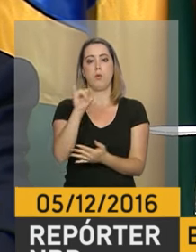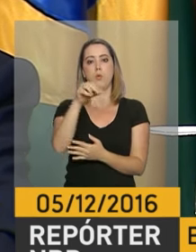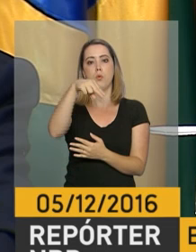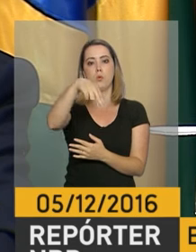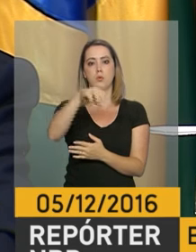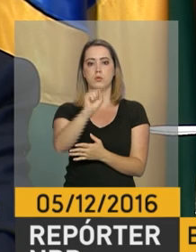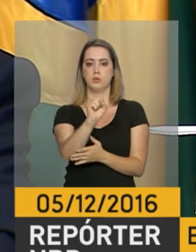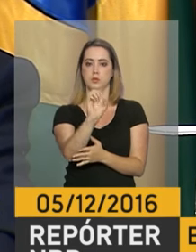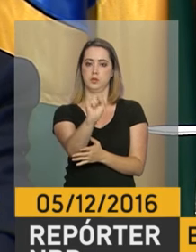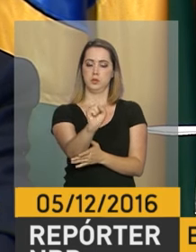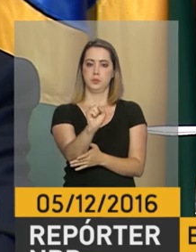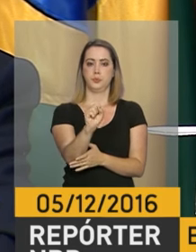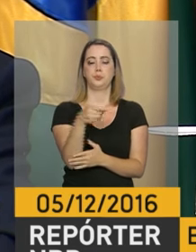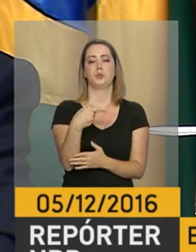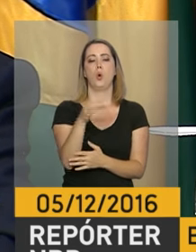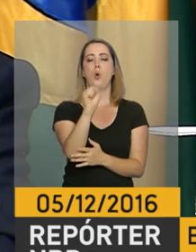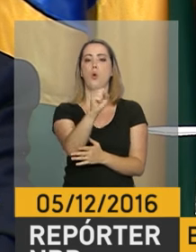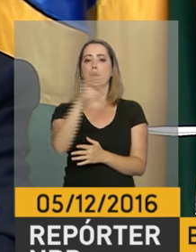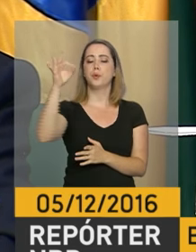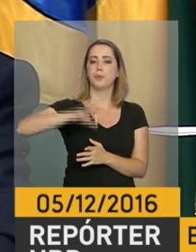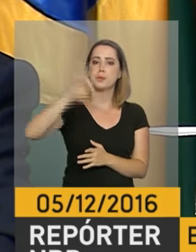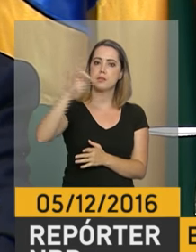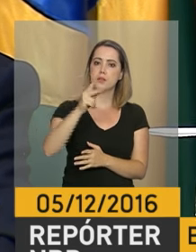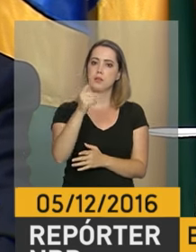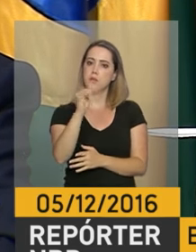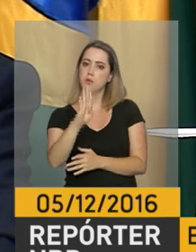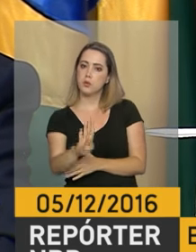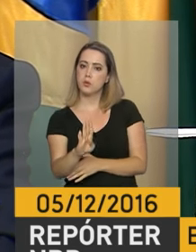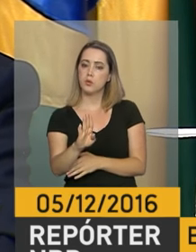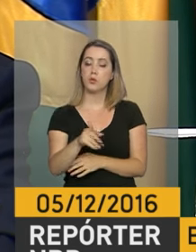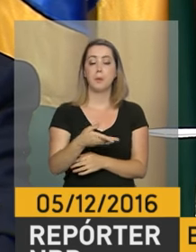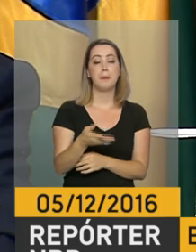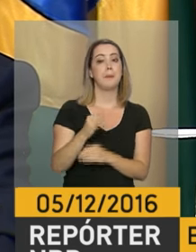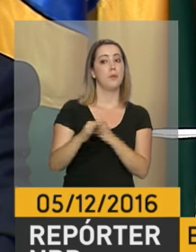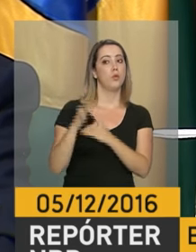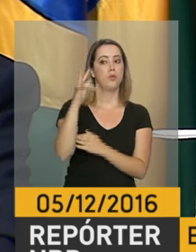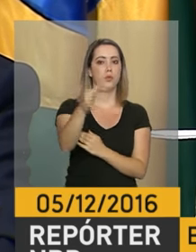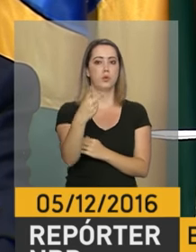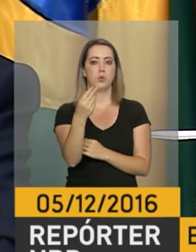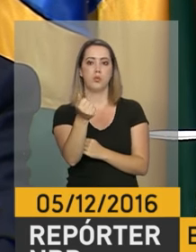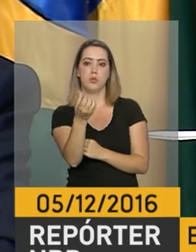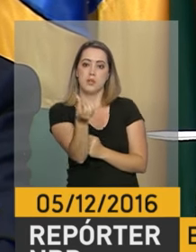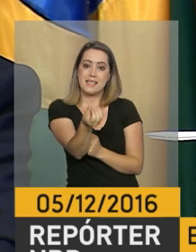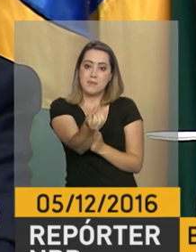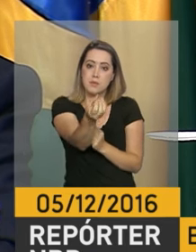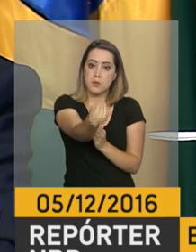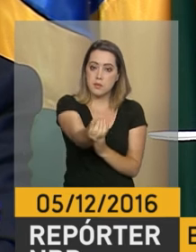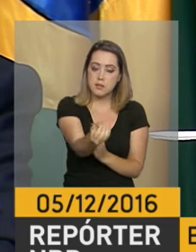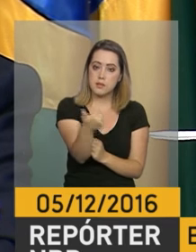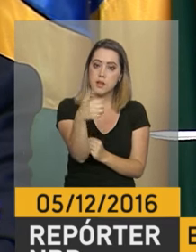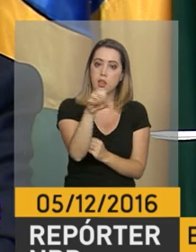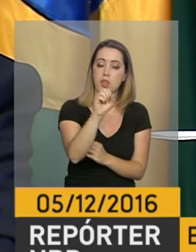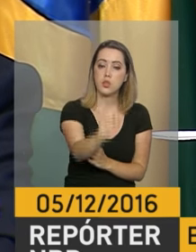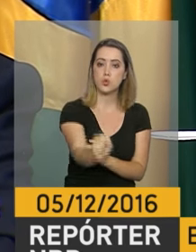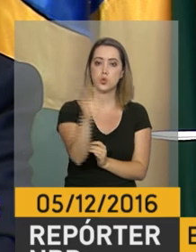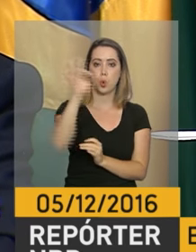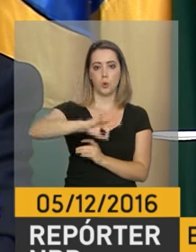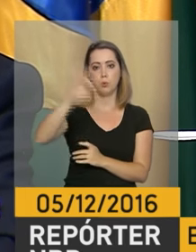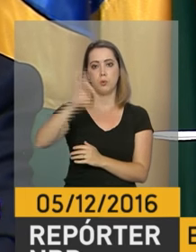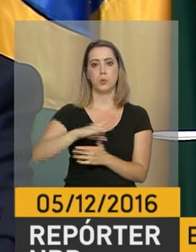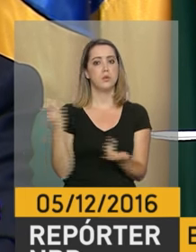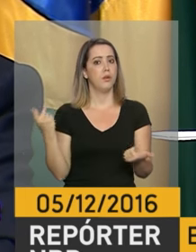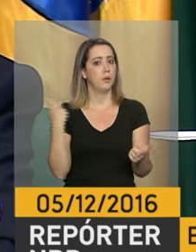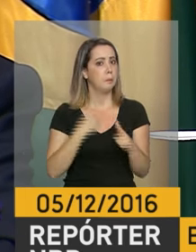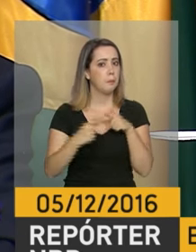2060, tem esses dados, esse percentual pode chegar a 18%. Índice que inviabiliza inteiramente